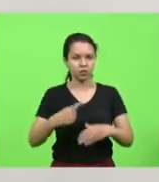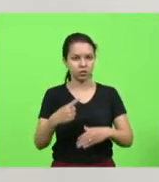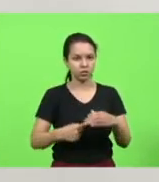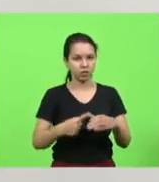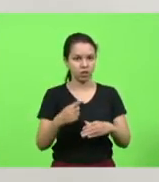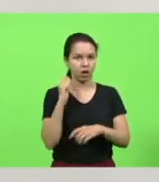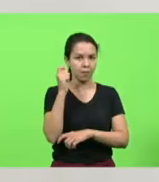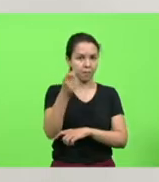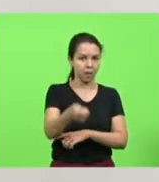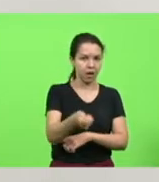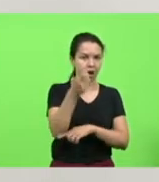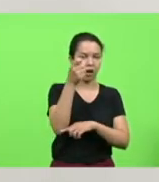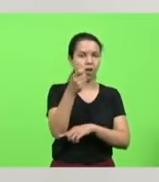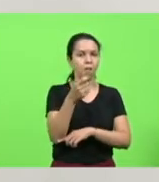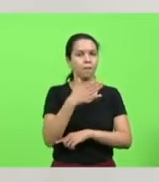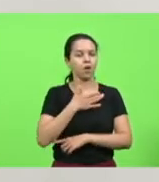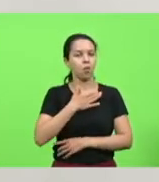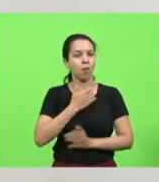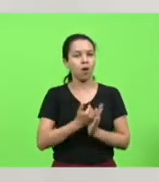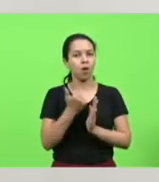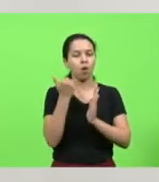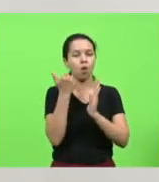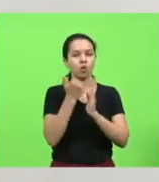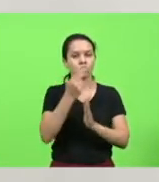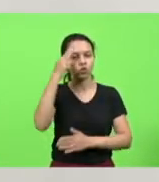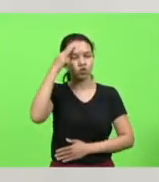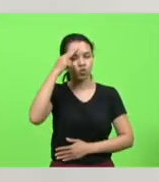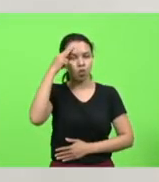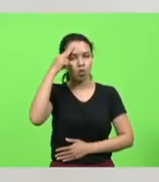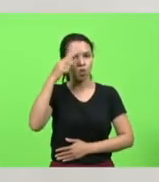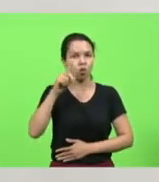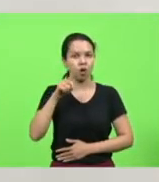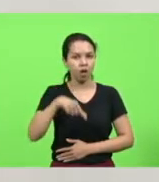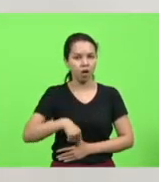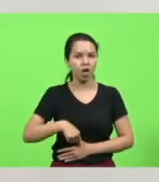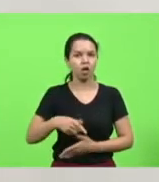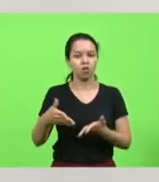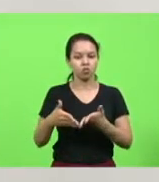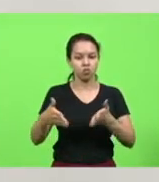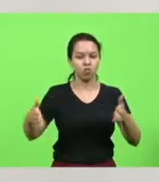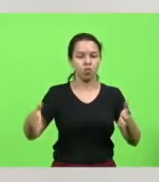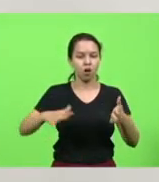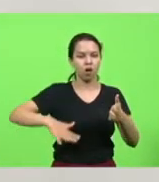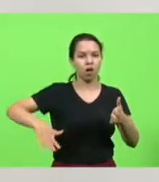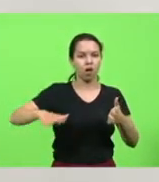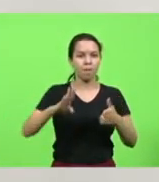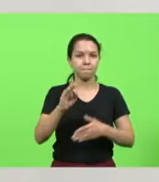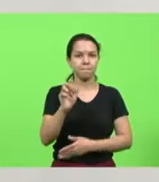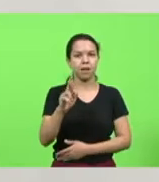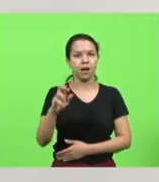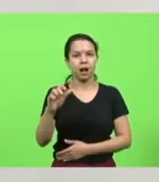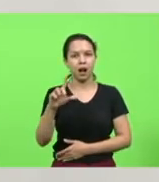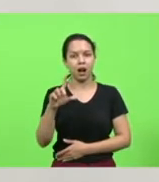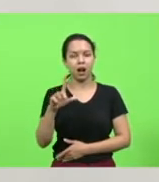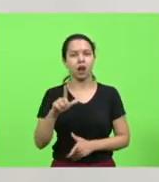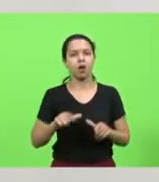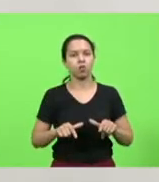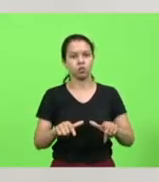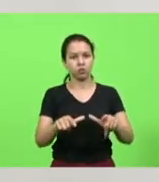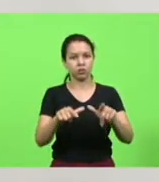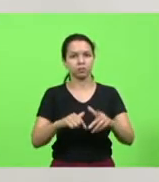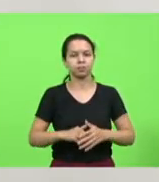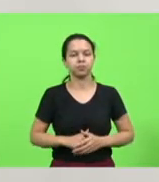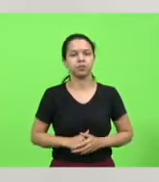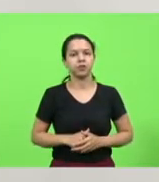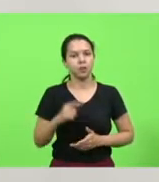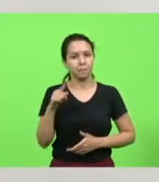maior sonho é abrir a boca da Barra de Laguna. É um projeto grandioso,